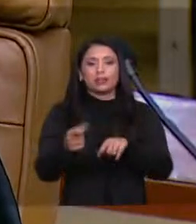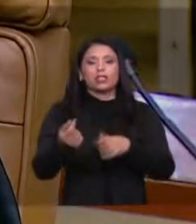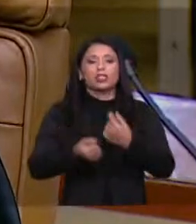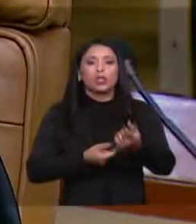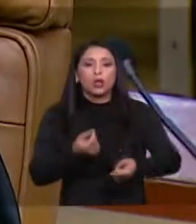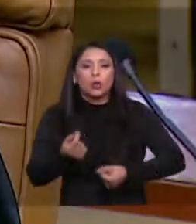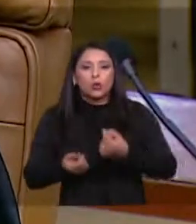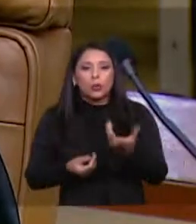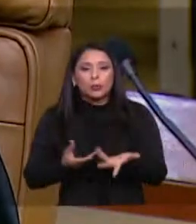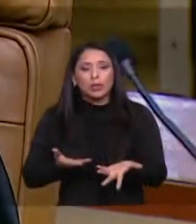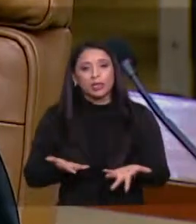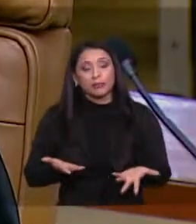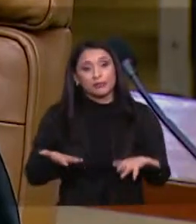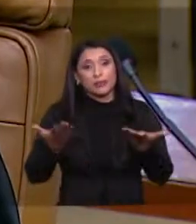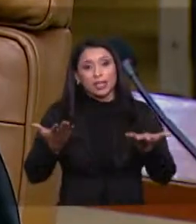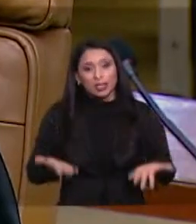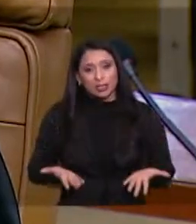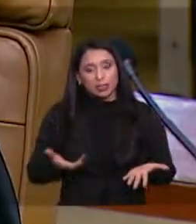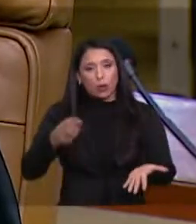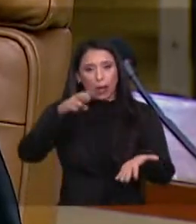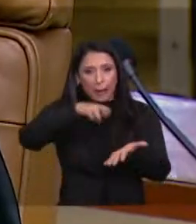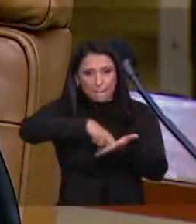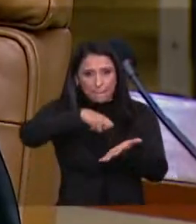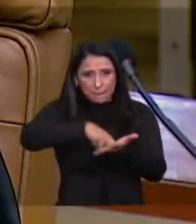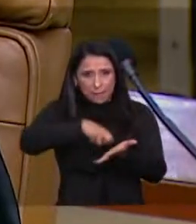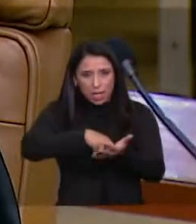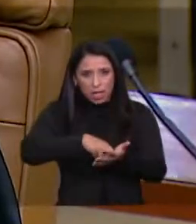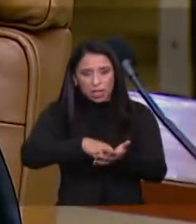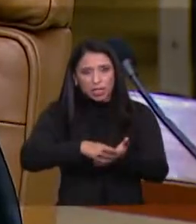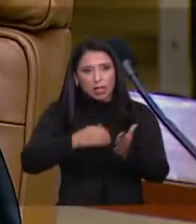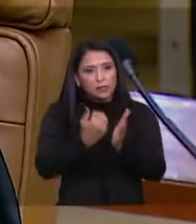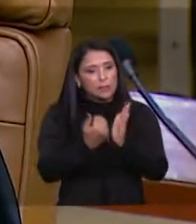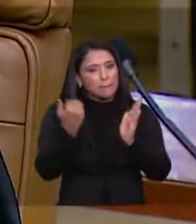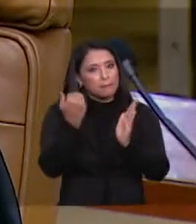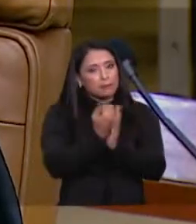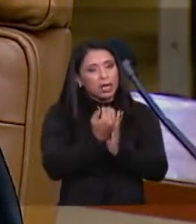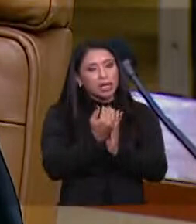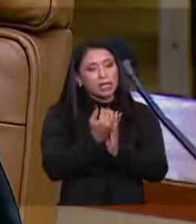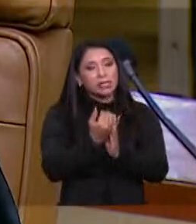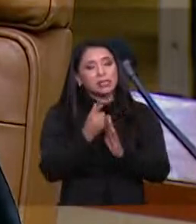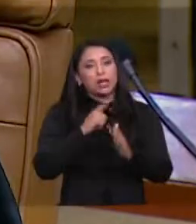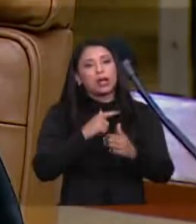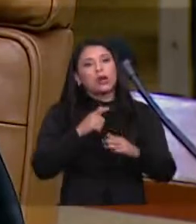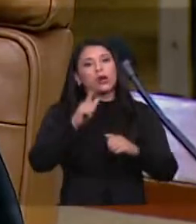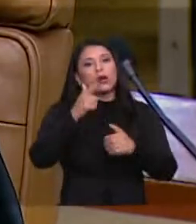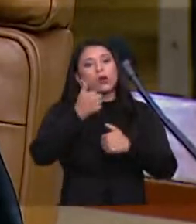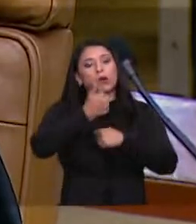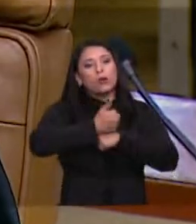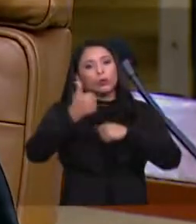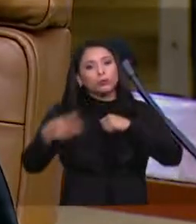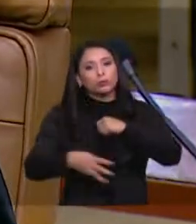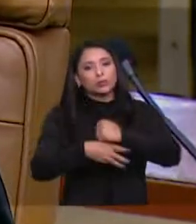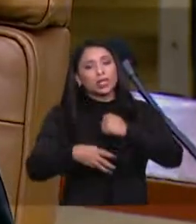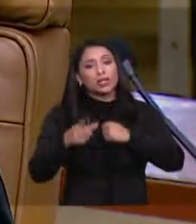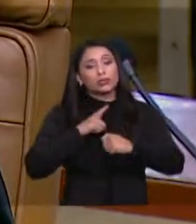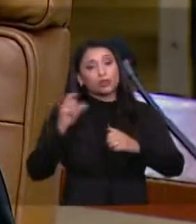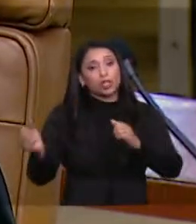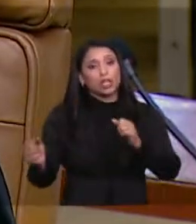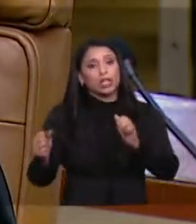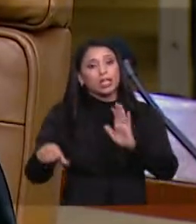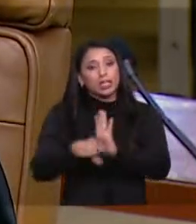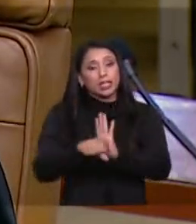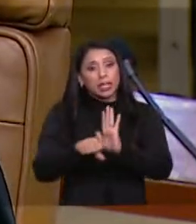Portal razão a pena deve ser acrescida de um terço resultando a reprimenda quanto ao Crime derrubo corrupção